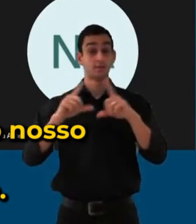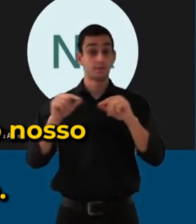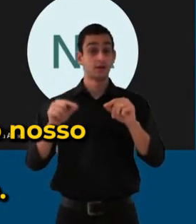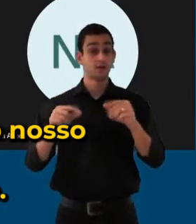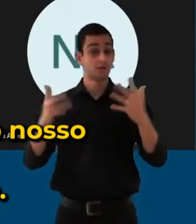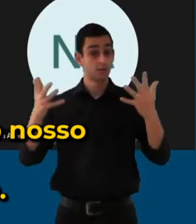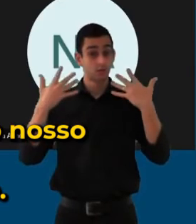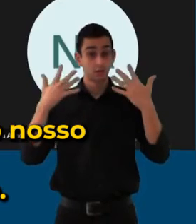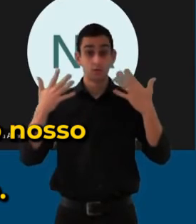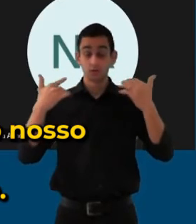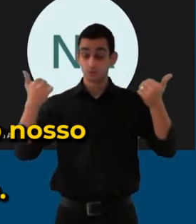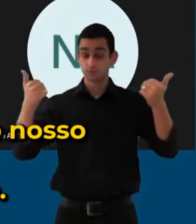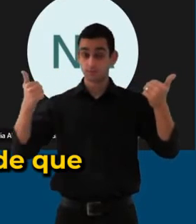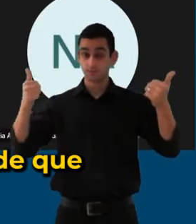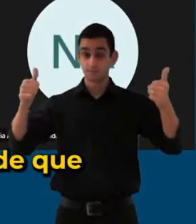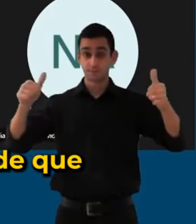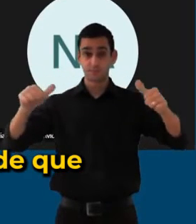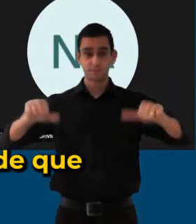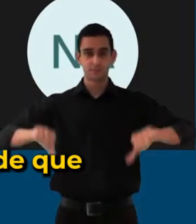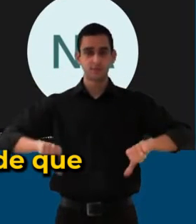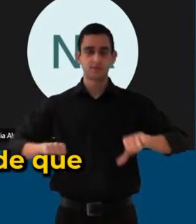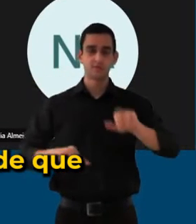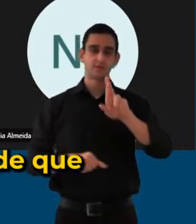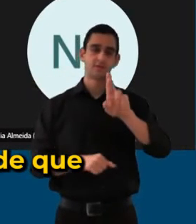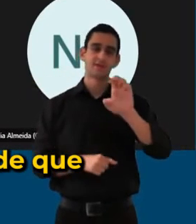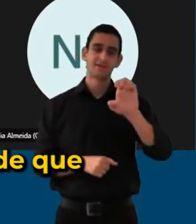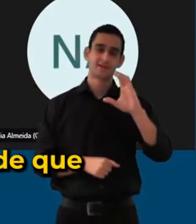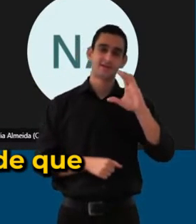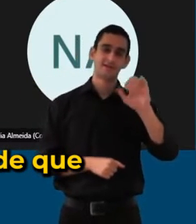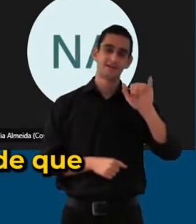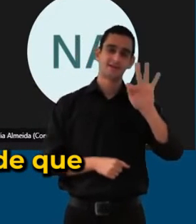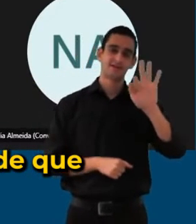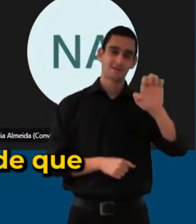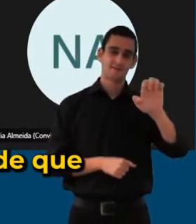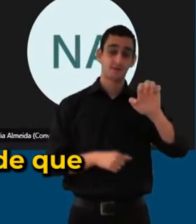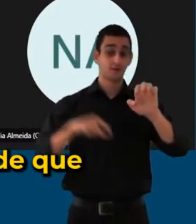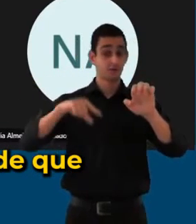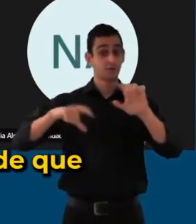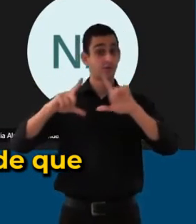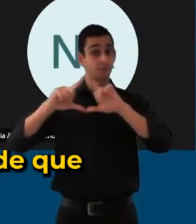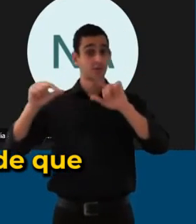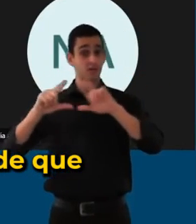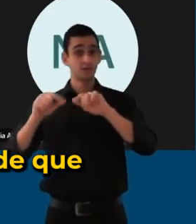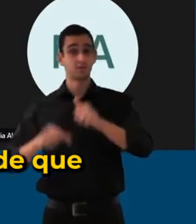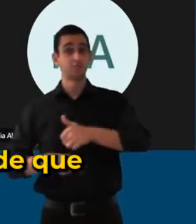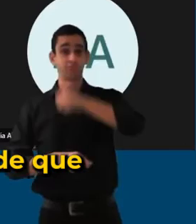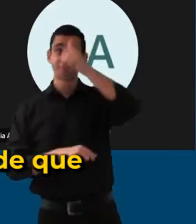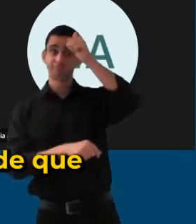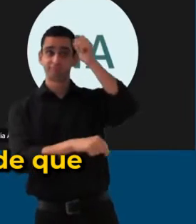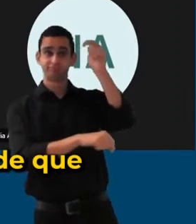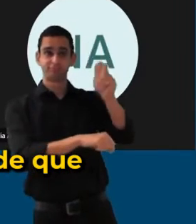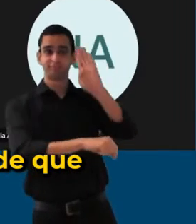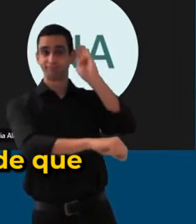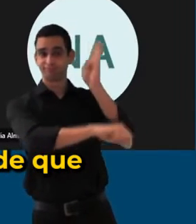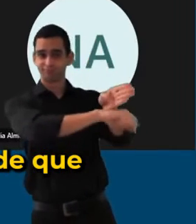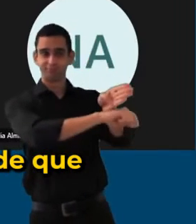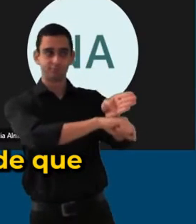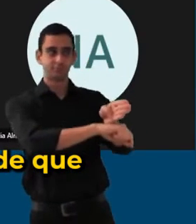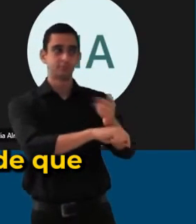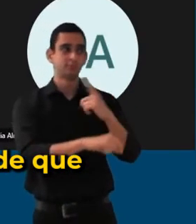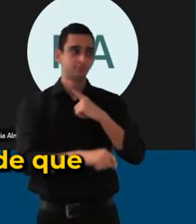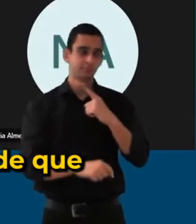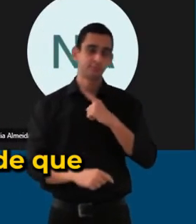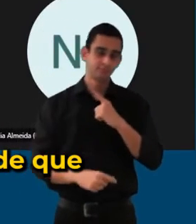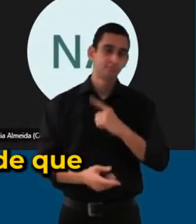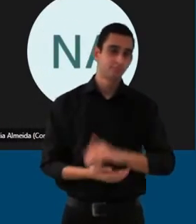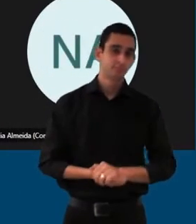na verdade, pior do que de Recife, porque a gente não tem nem o consolo de ter o mar, esse mar maravilhoso que vocês